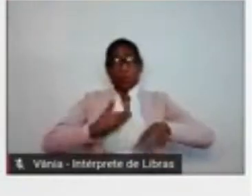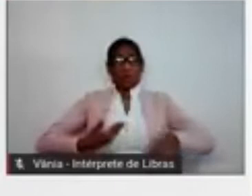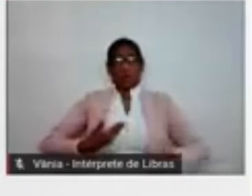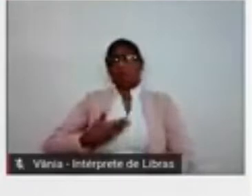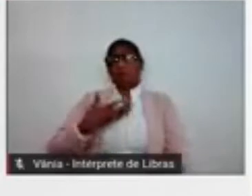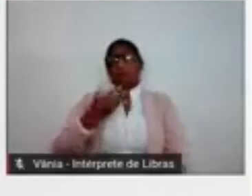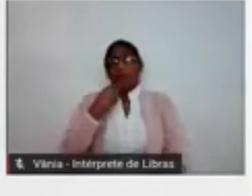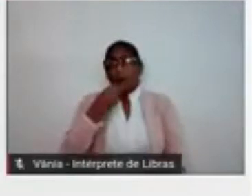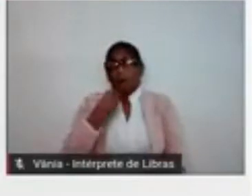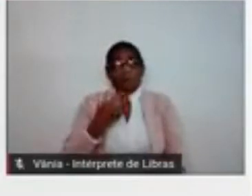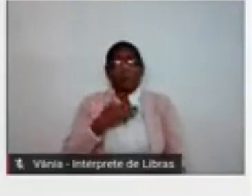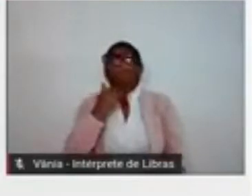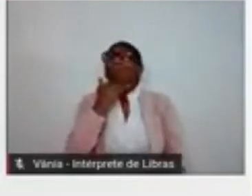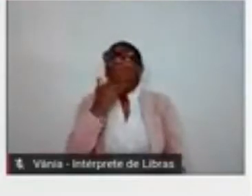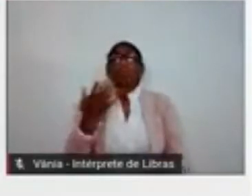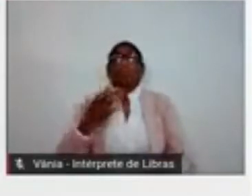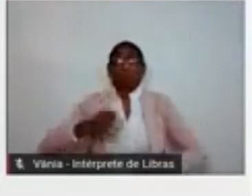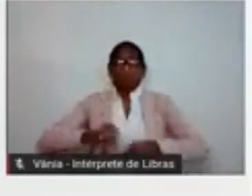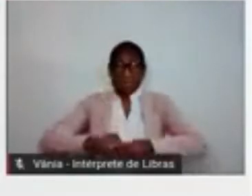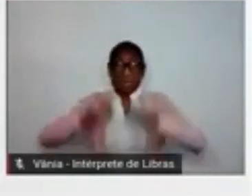estrutura hospitalar é menor.